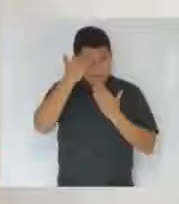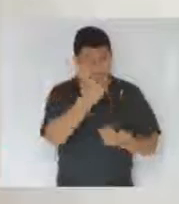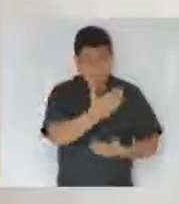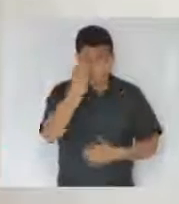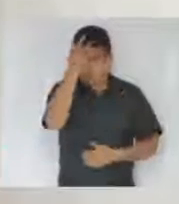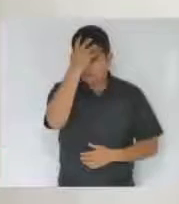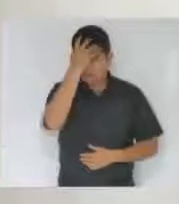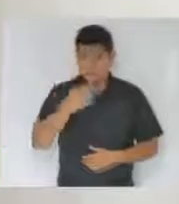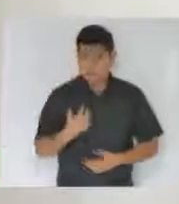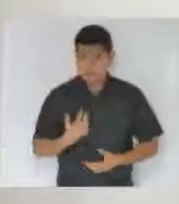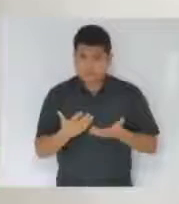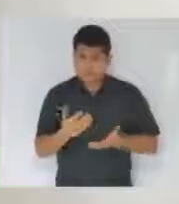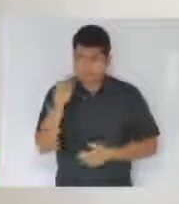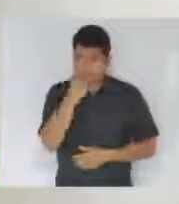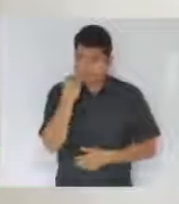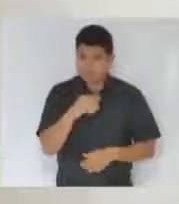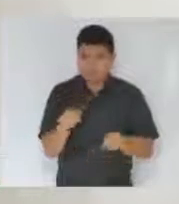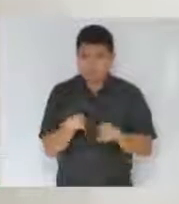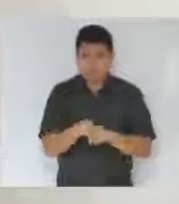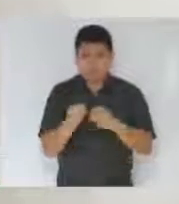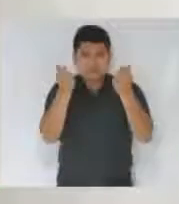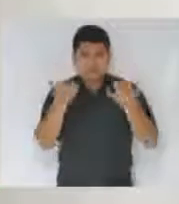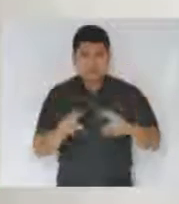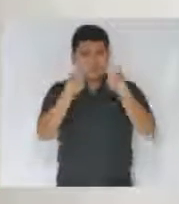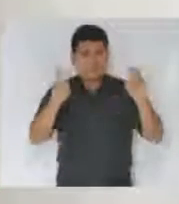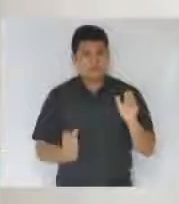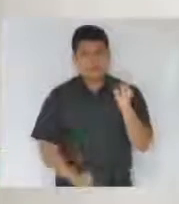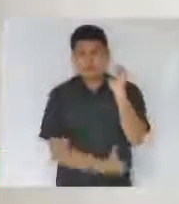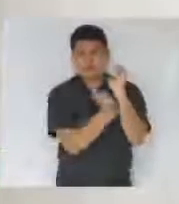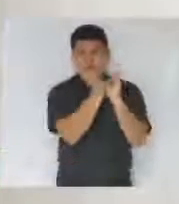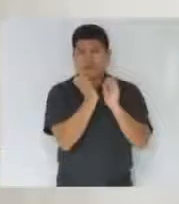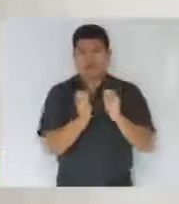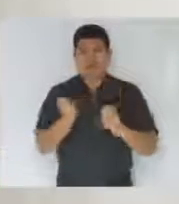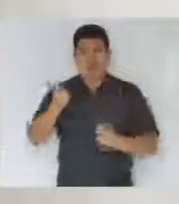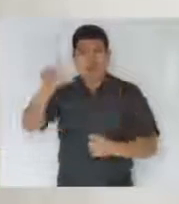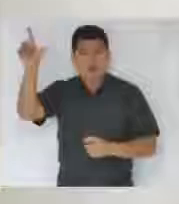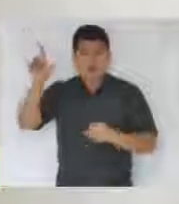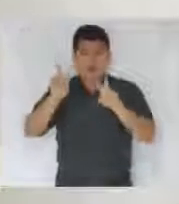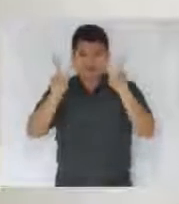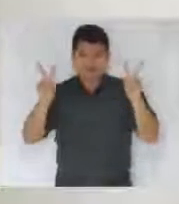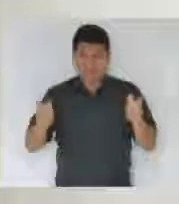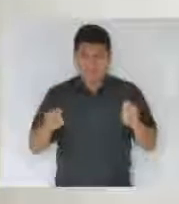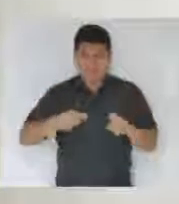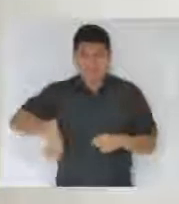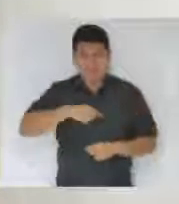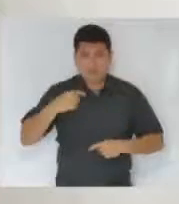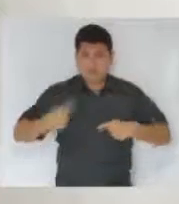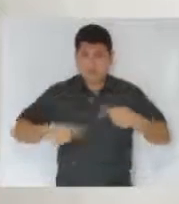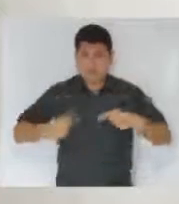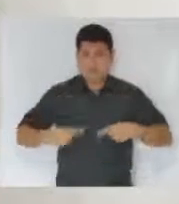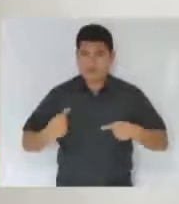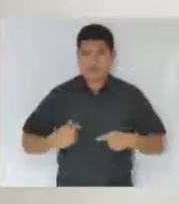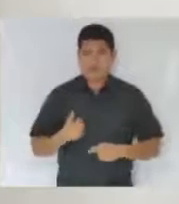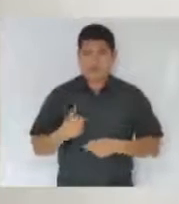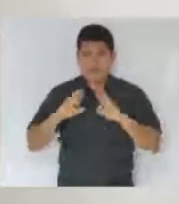queria aproveitar essa questão da burocracia e trazer aqui mais um tema que nós discutimos hoje também lá na reunião com o